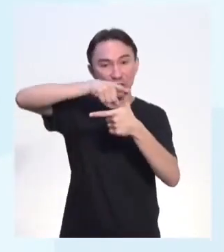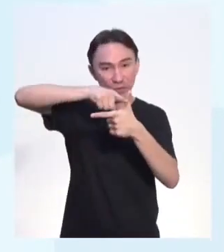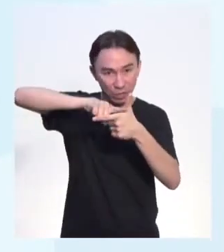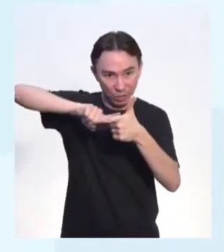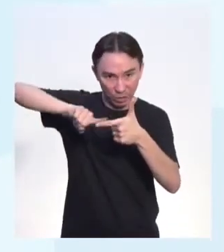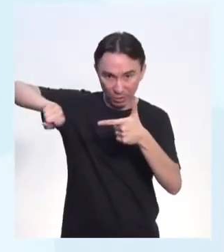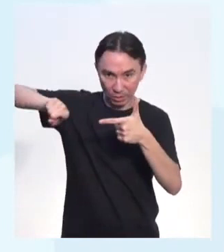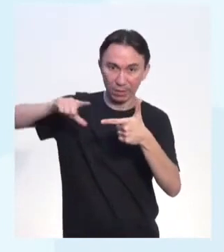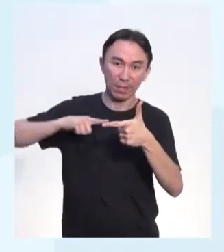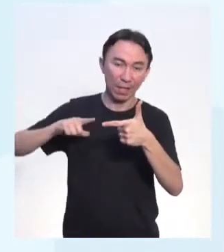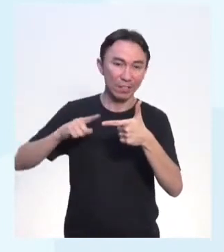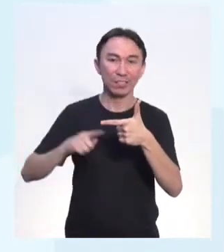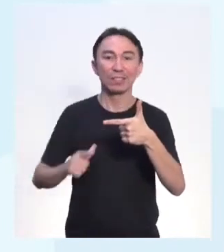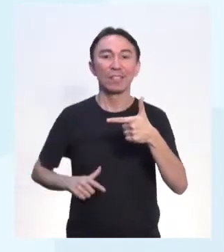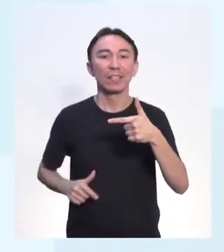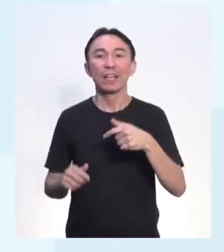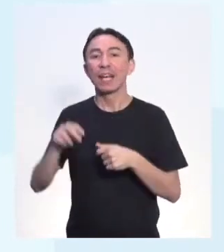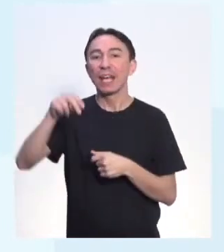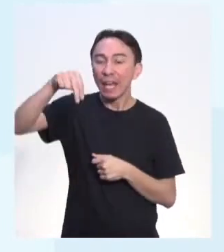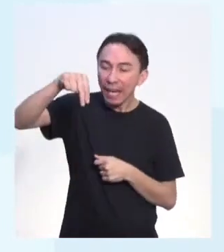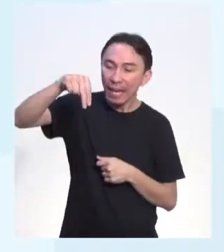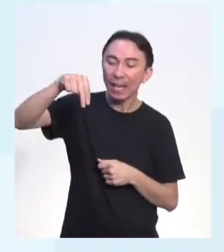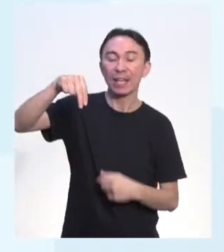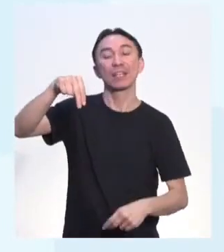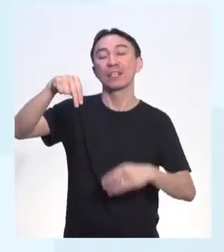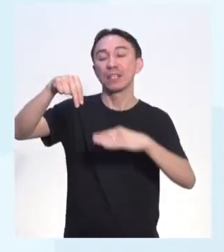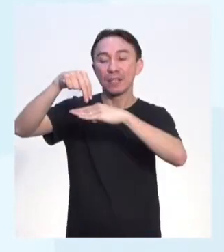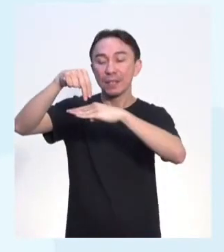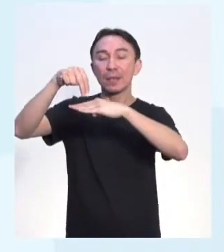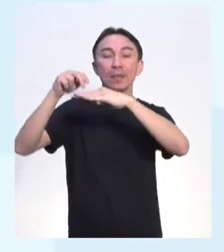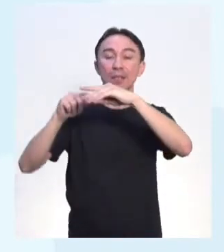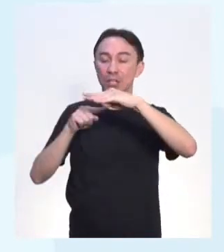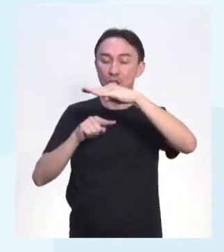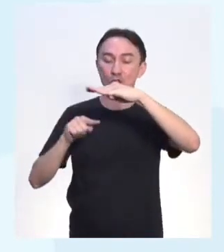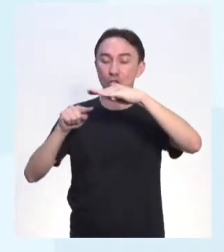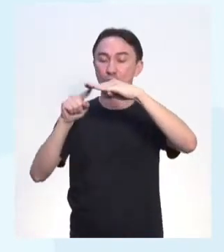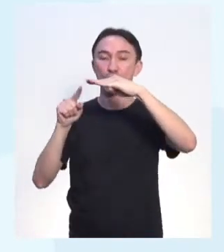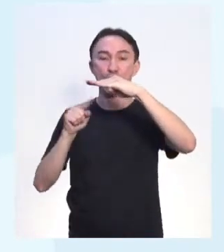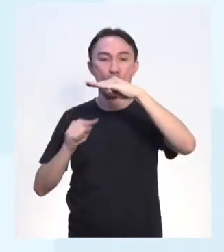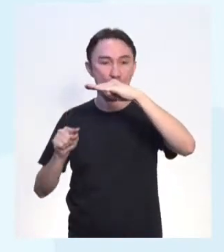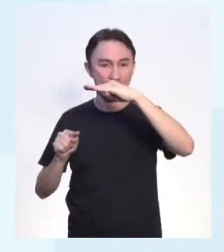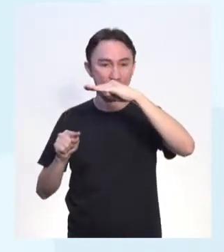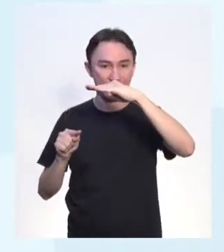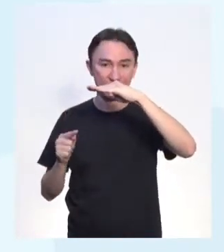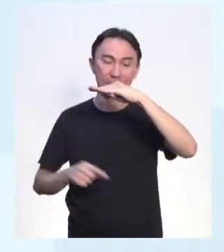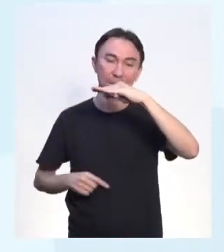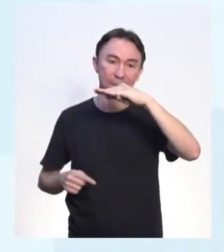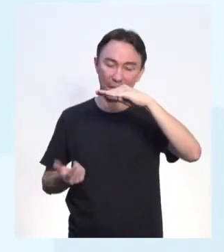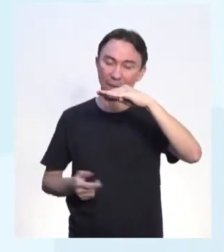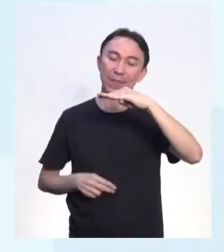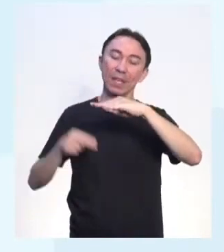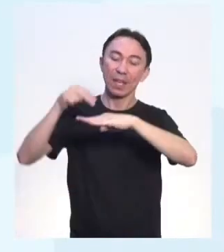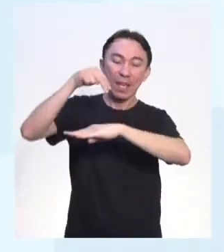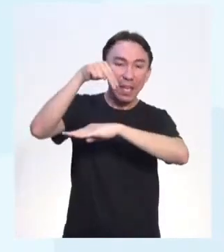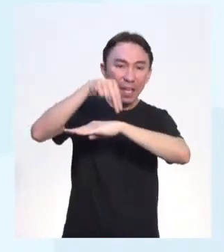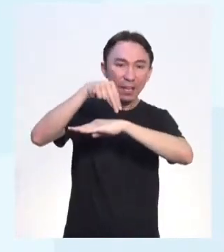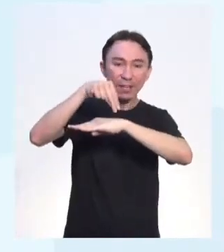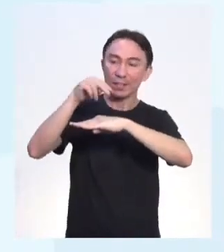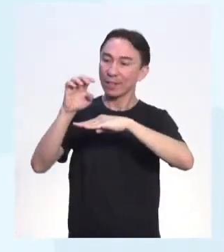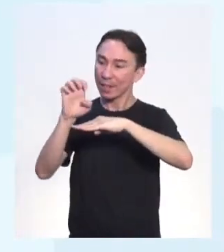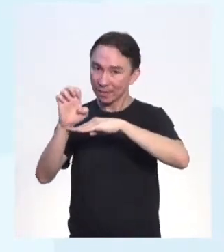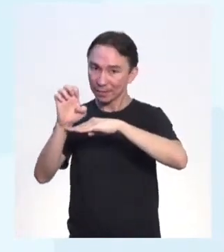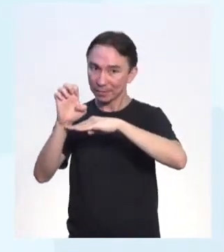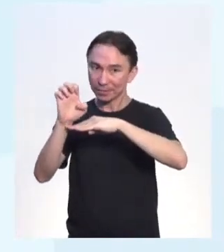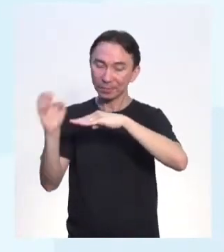resultados favoráveis e os resultados possíveis, ou seja, P igual N do evento, que é a quantidade de elementos do